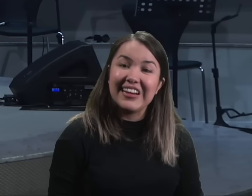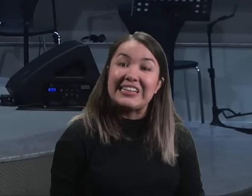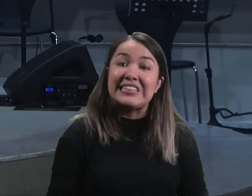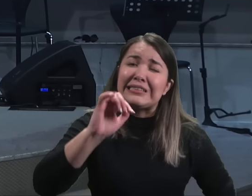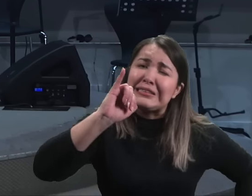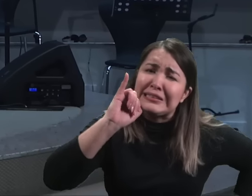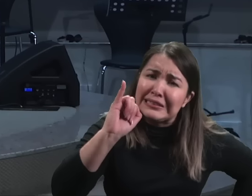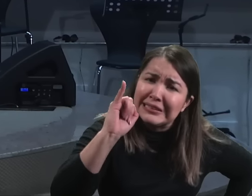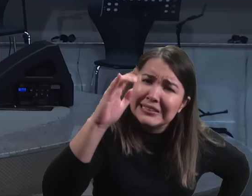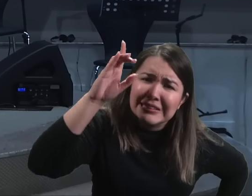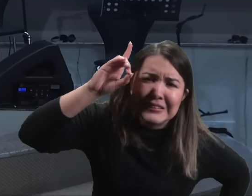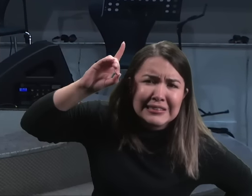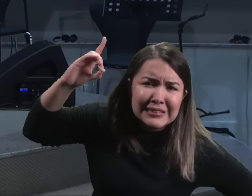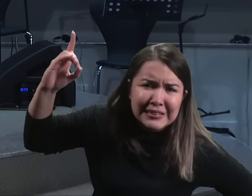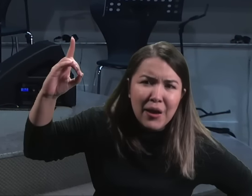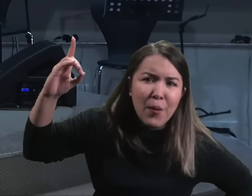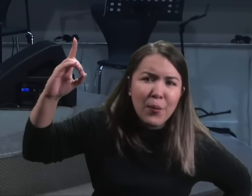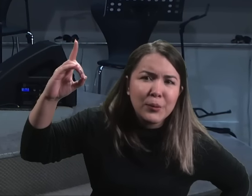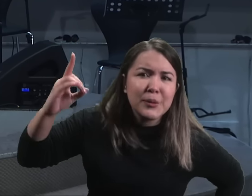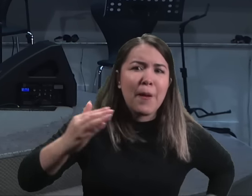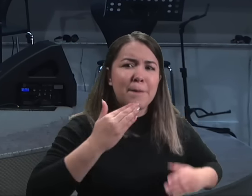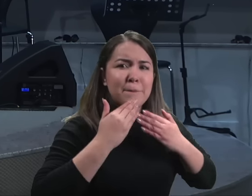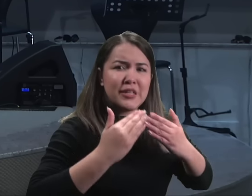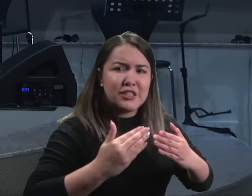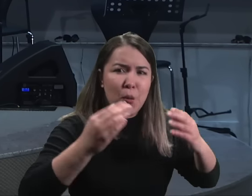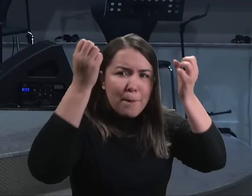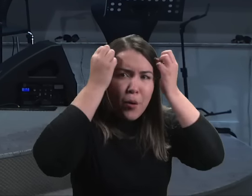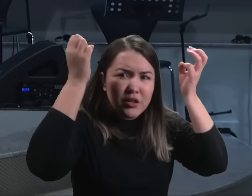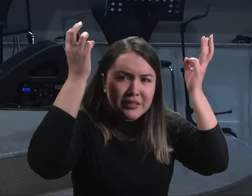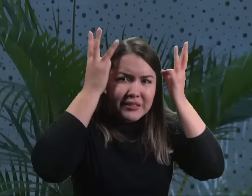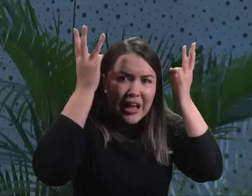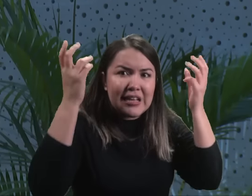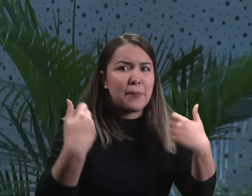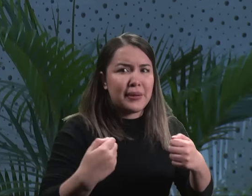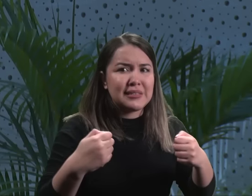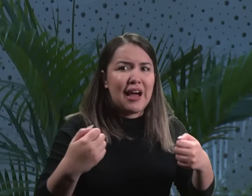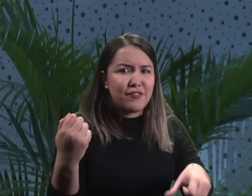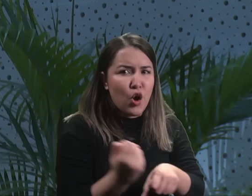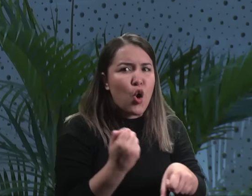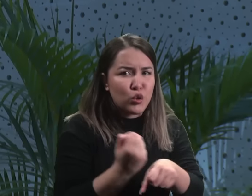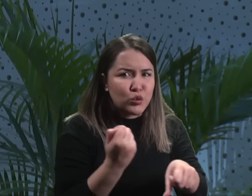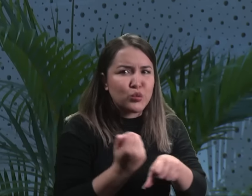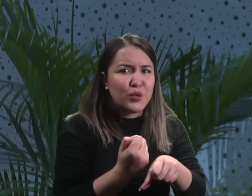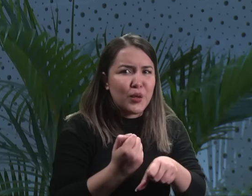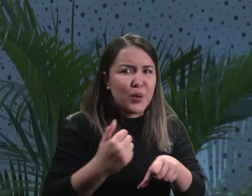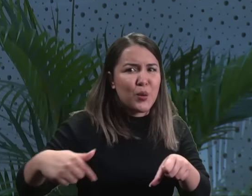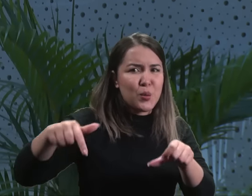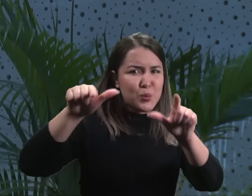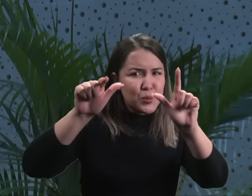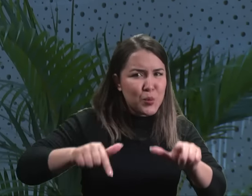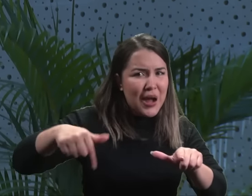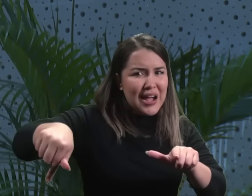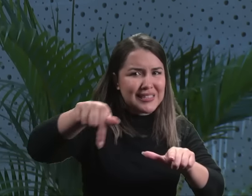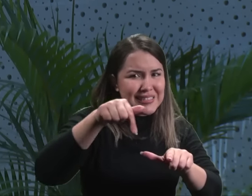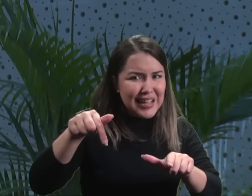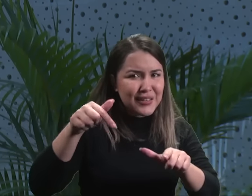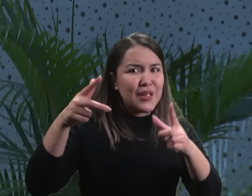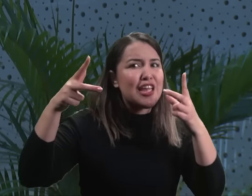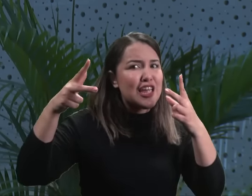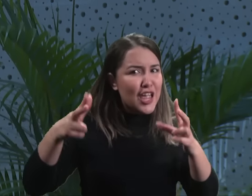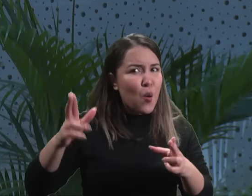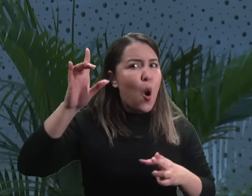se Deus enviou a Moisés a revelação de que ele deveria construir um santuário segundo o modelo